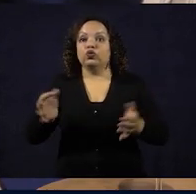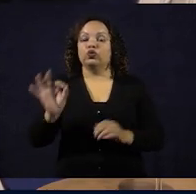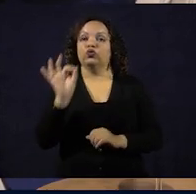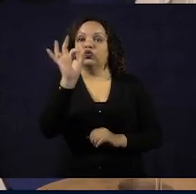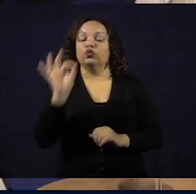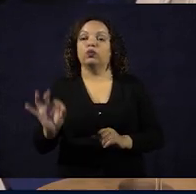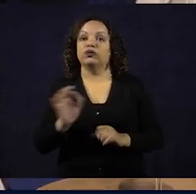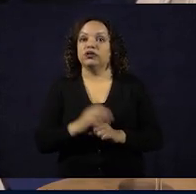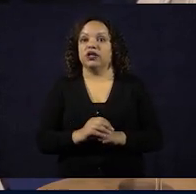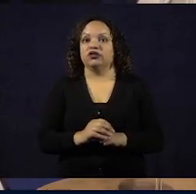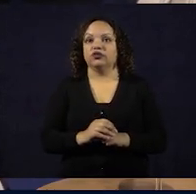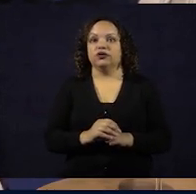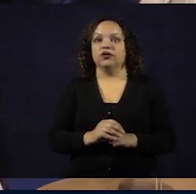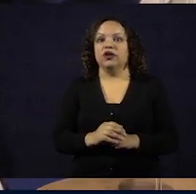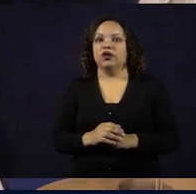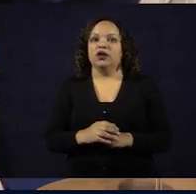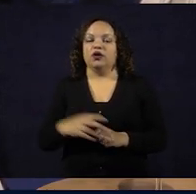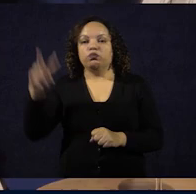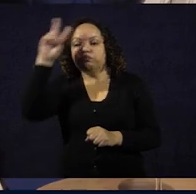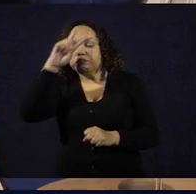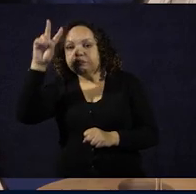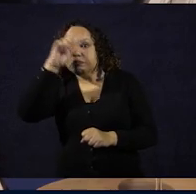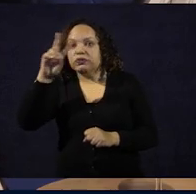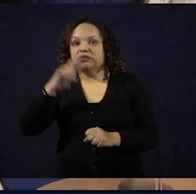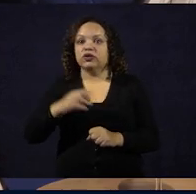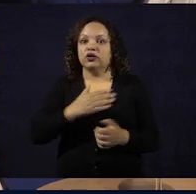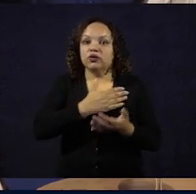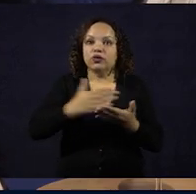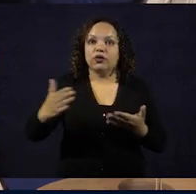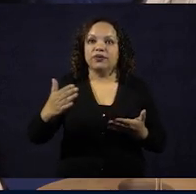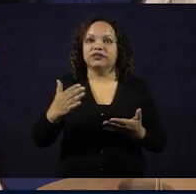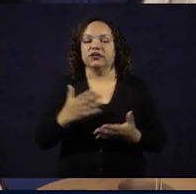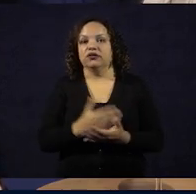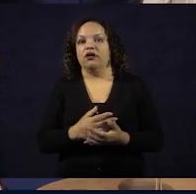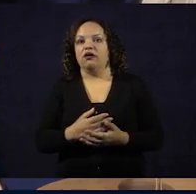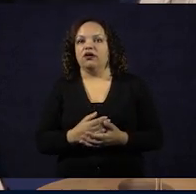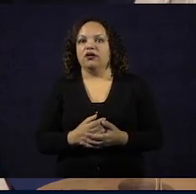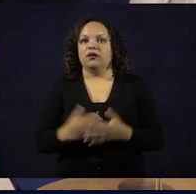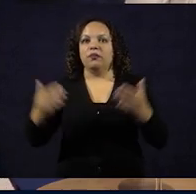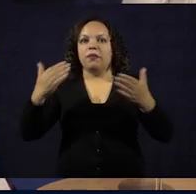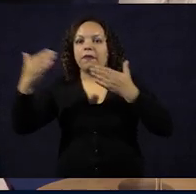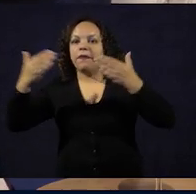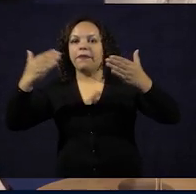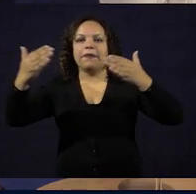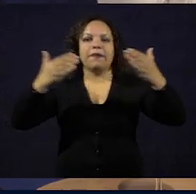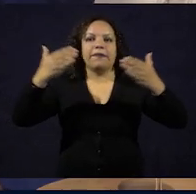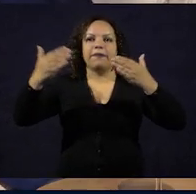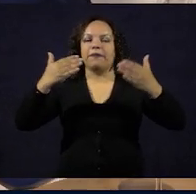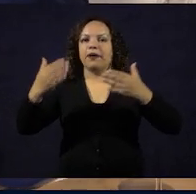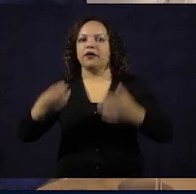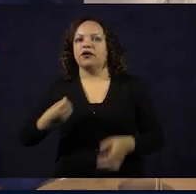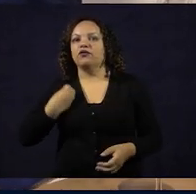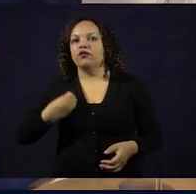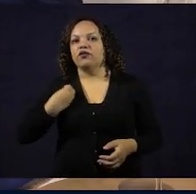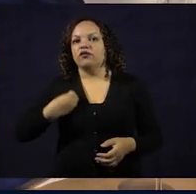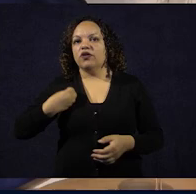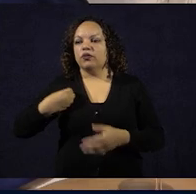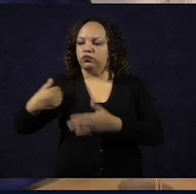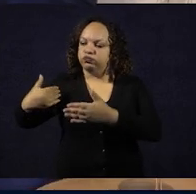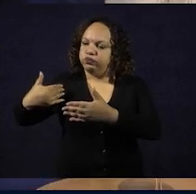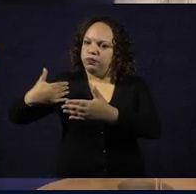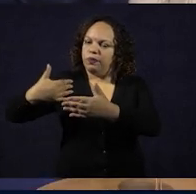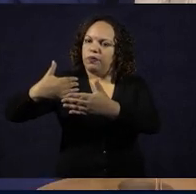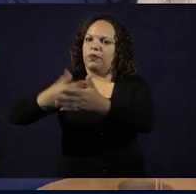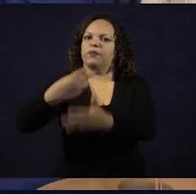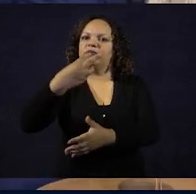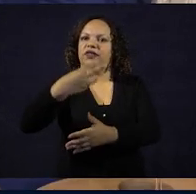eu tenho mais recentemente começada a contar é a gente viveu um pouquinho do que foram esses últimos